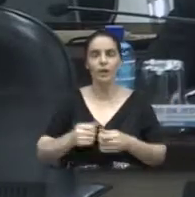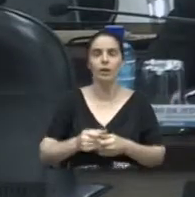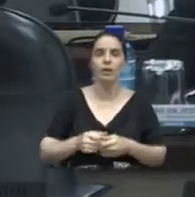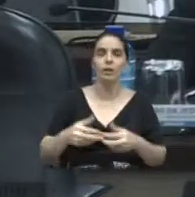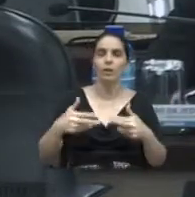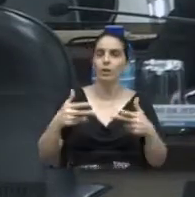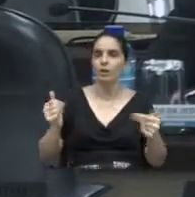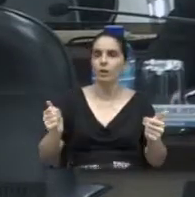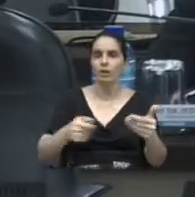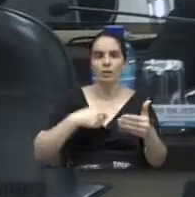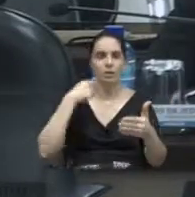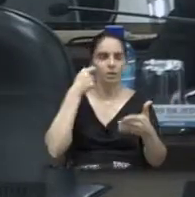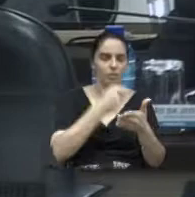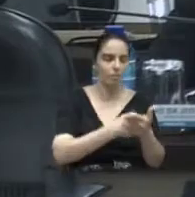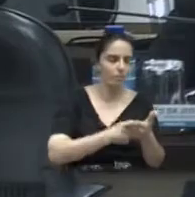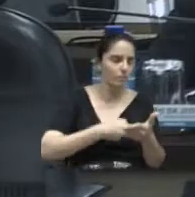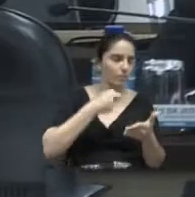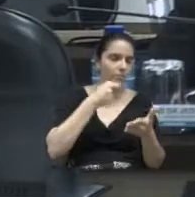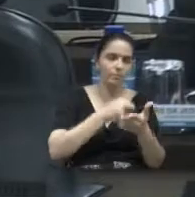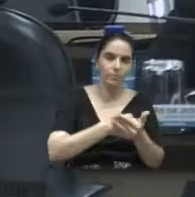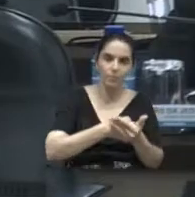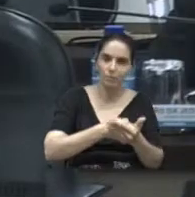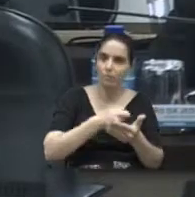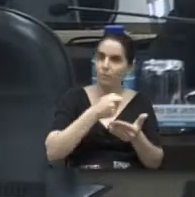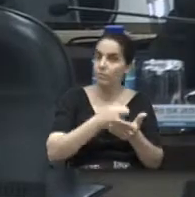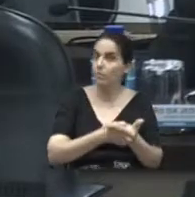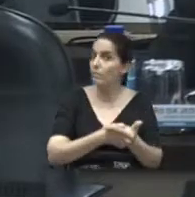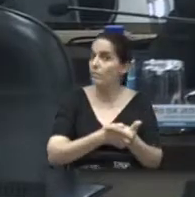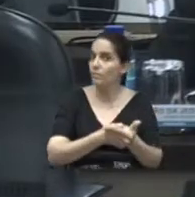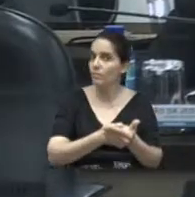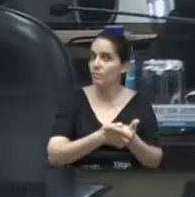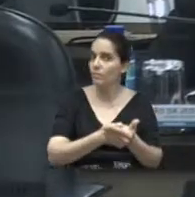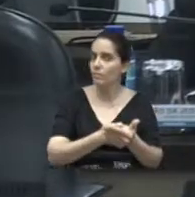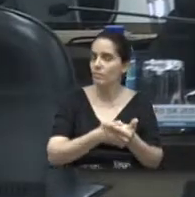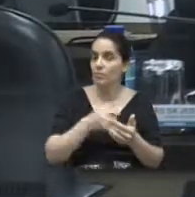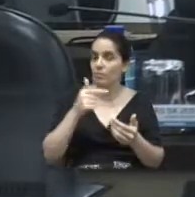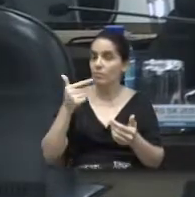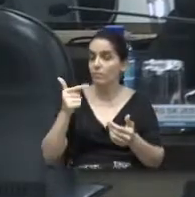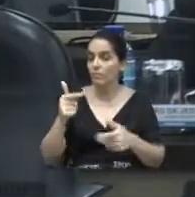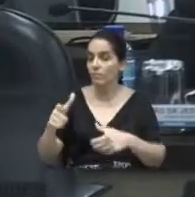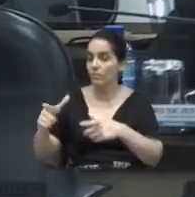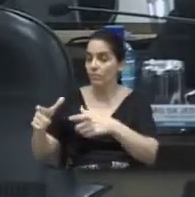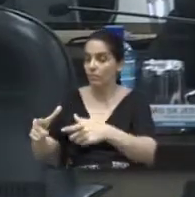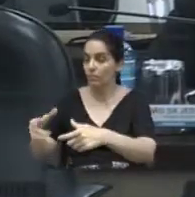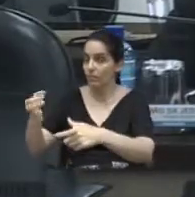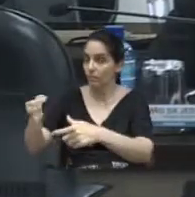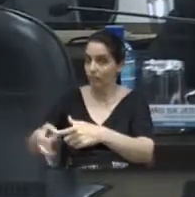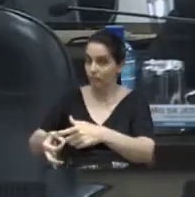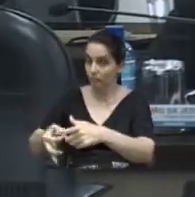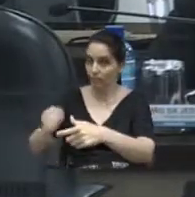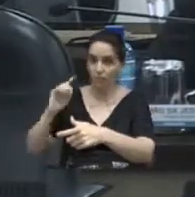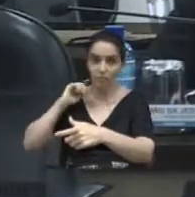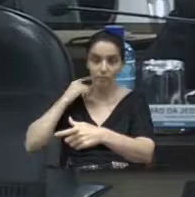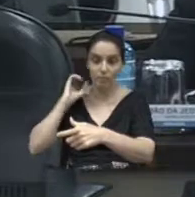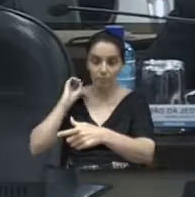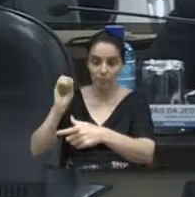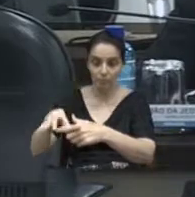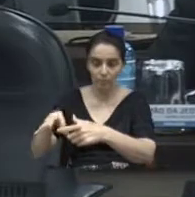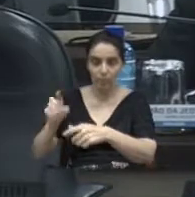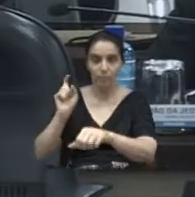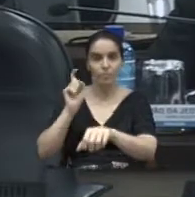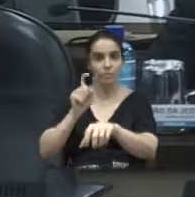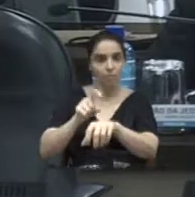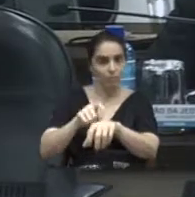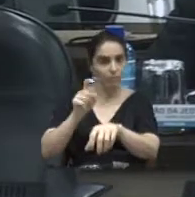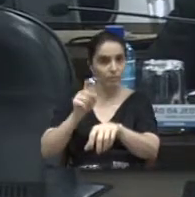temos hoje, se não houver uma possibilidade de descarte adequado, nós vamos gerar esse tipo de problema. Escorpião, dengue,